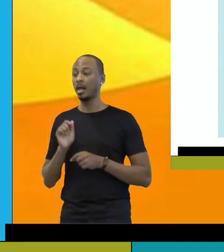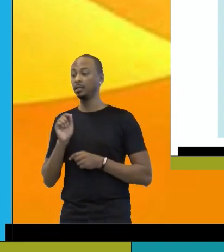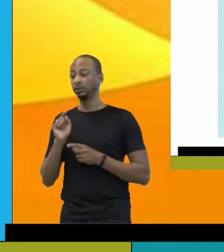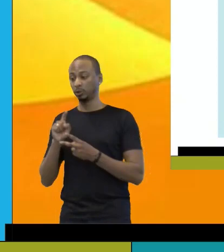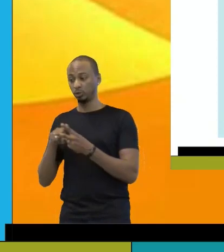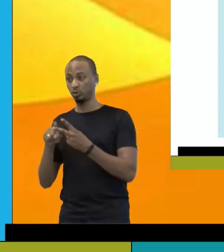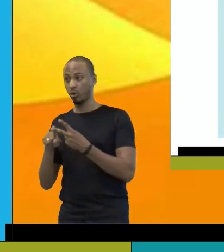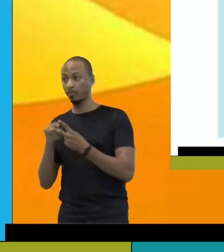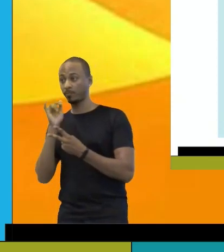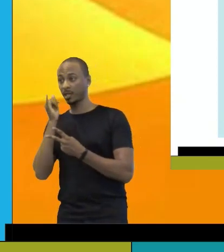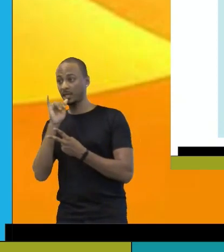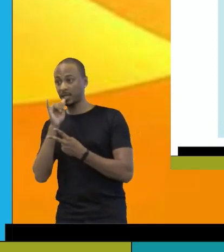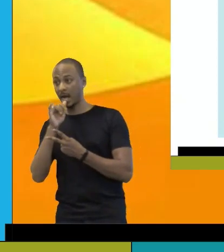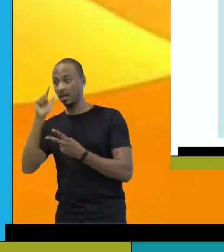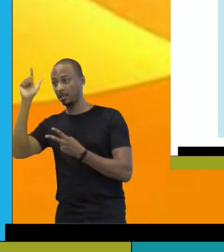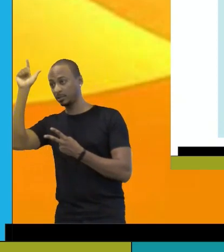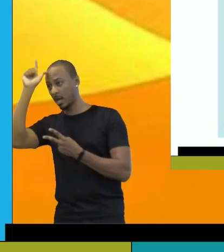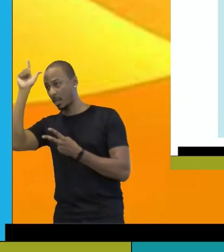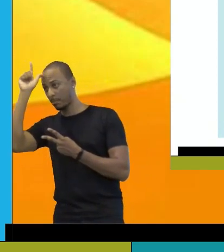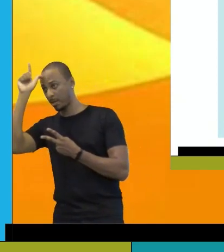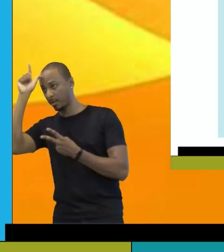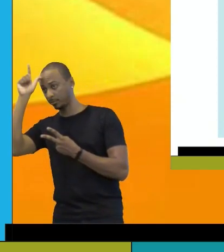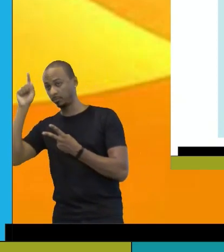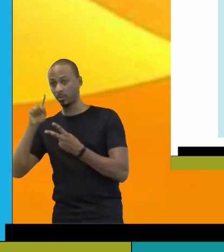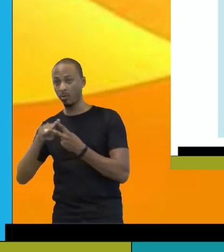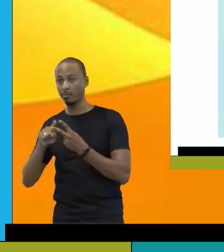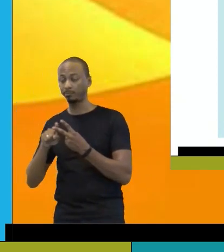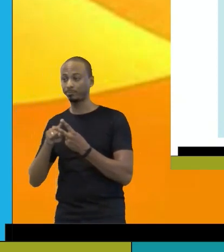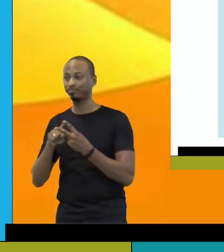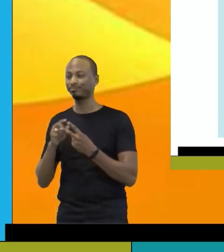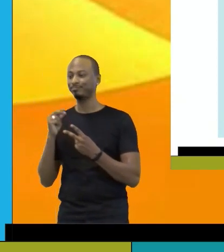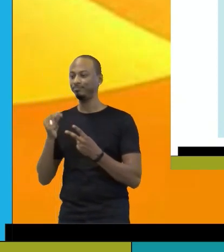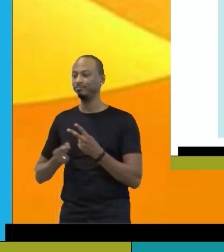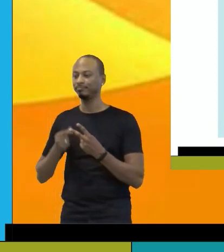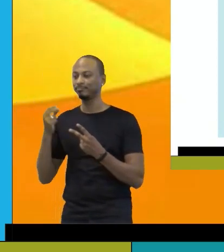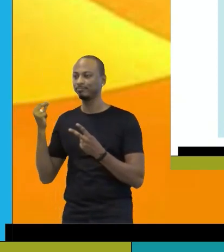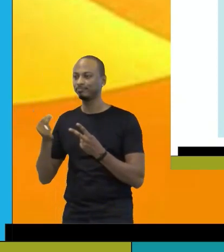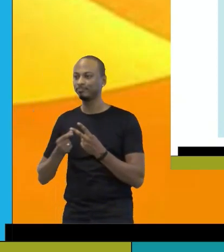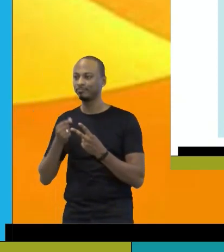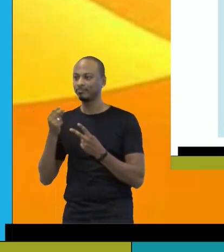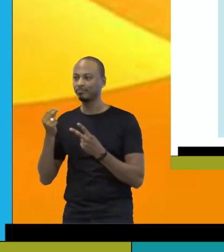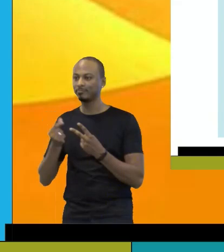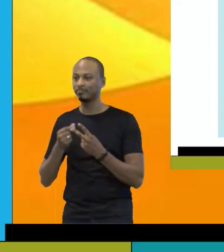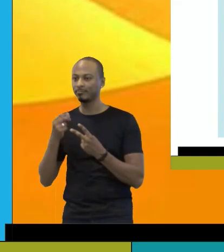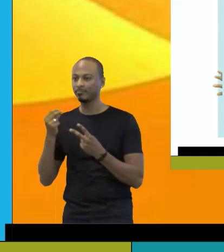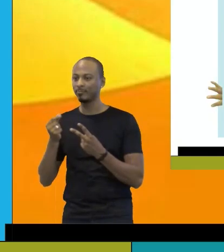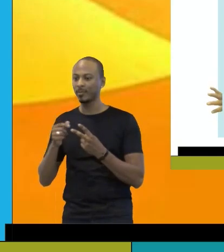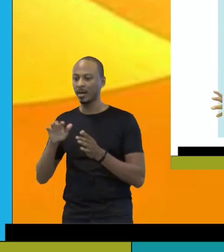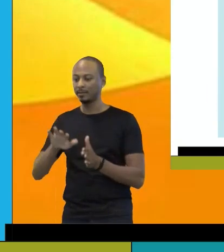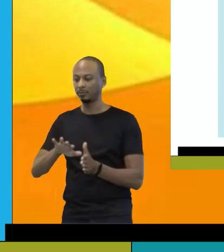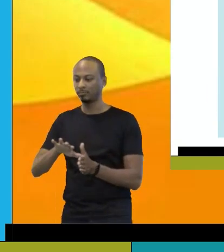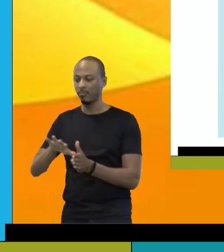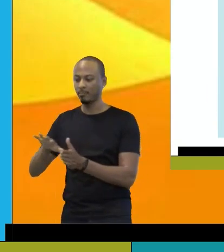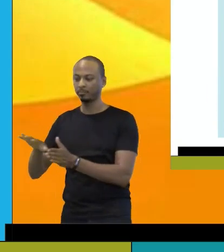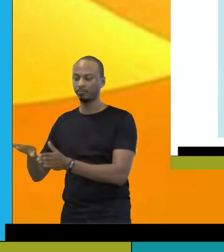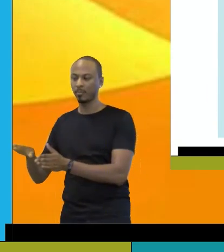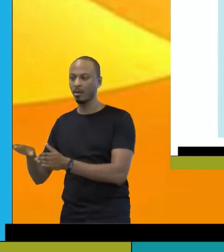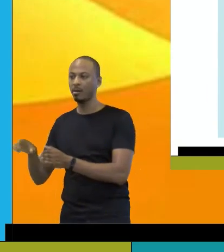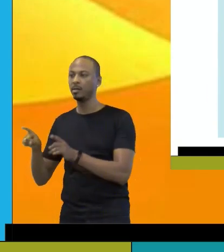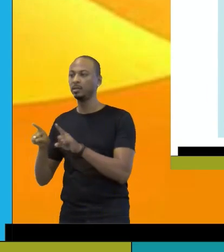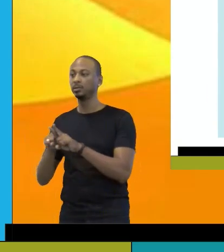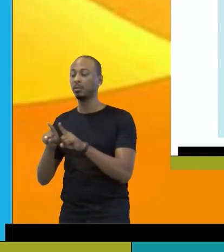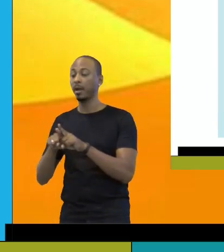Alemanha, durante muitos e muitos séculos, ficaram marginalizados das